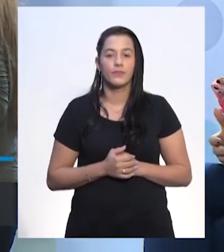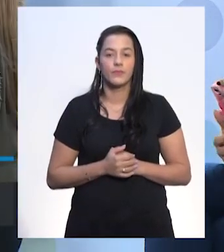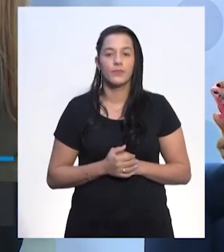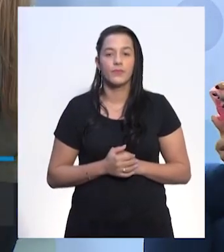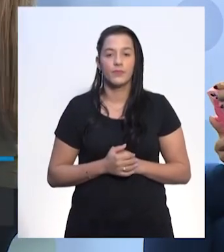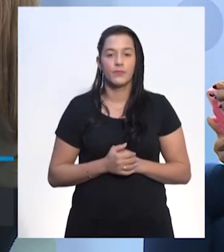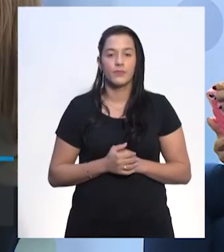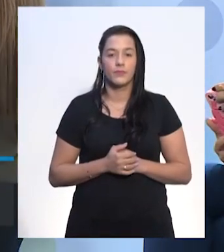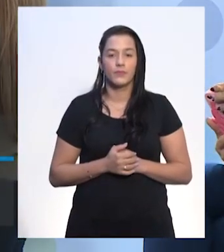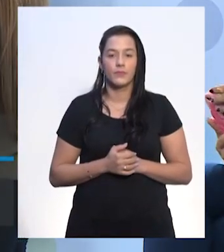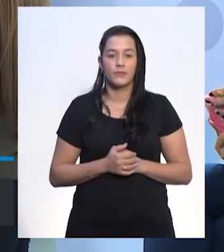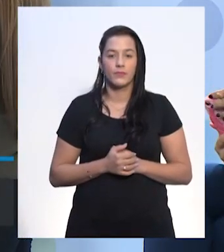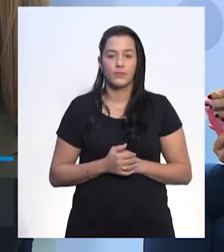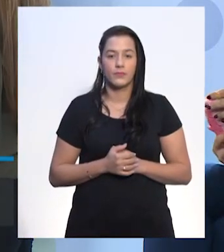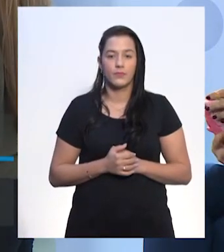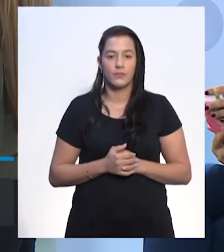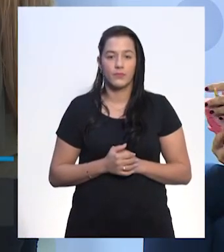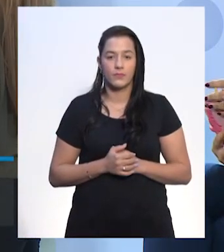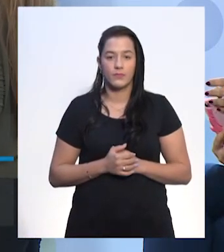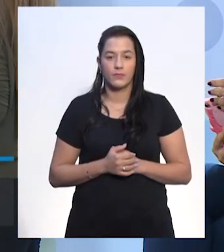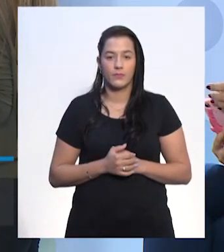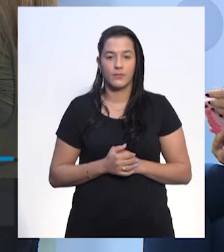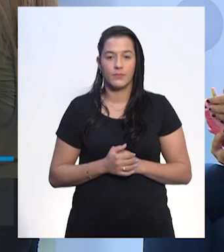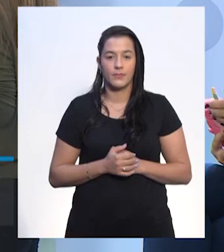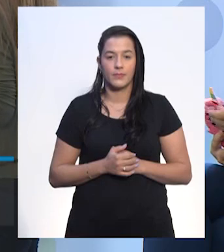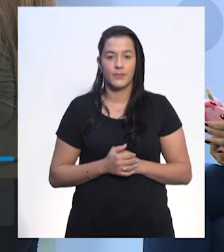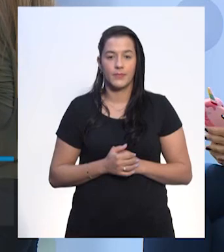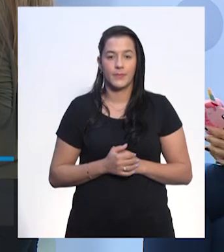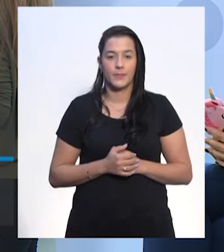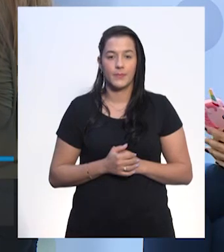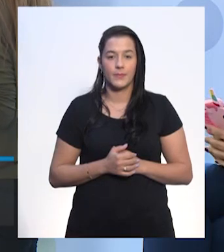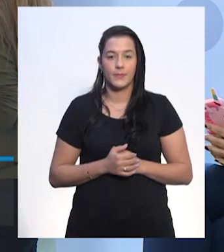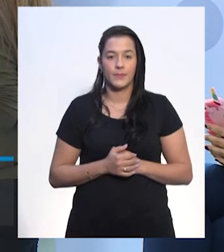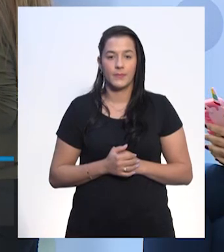passar. Aí, ó, então, aí eu faço